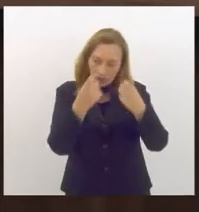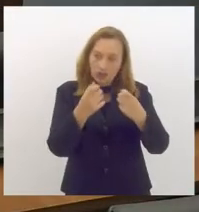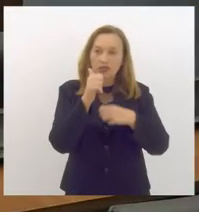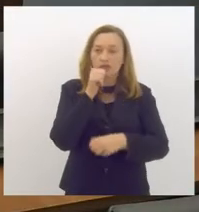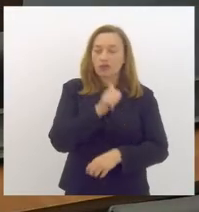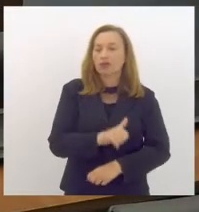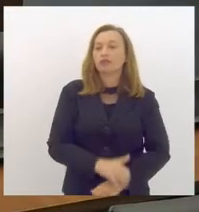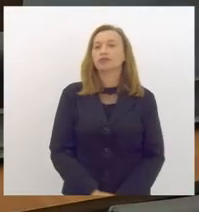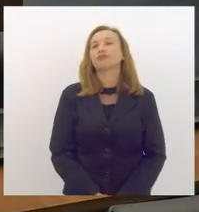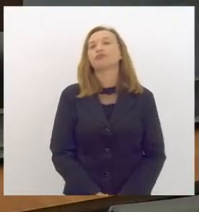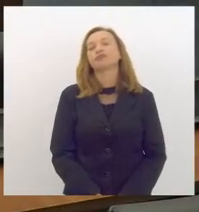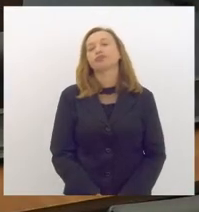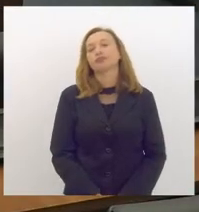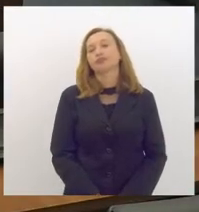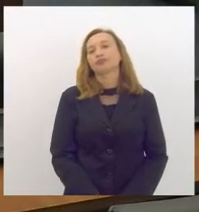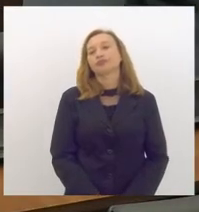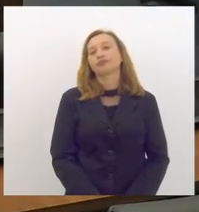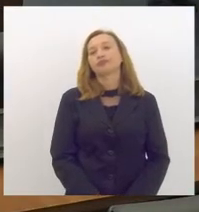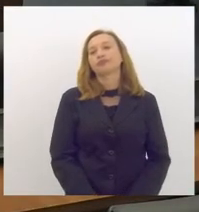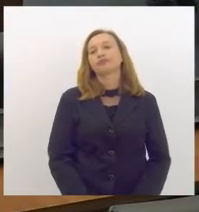mulheres.